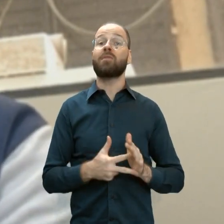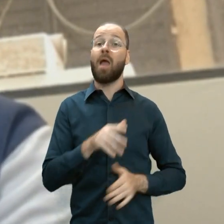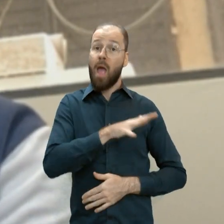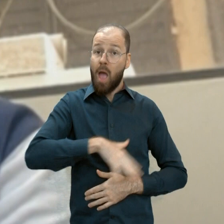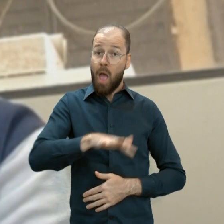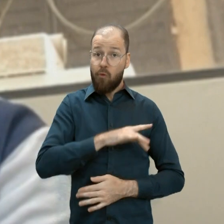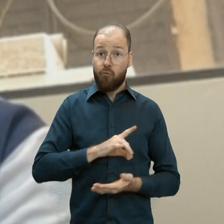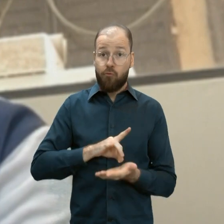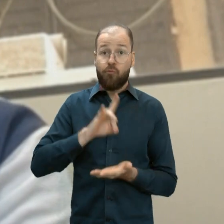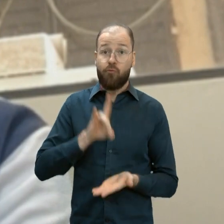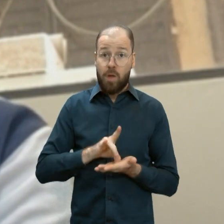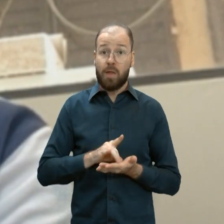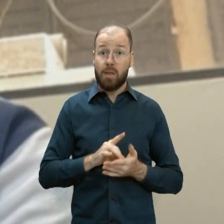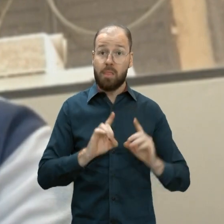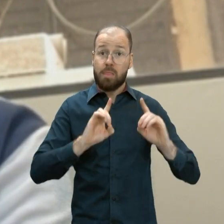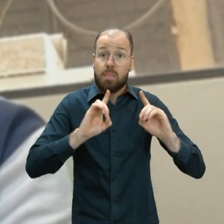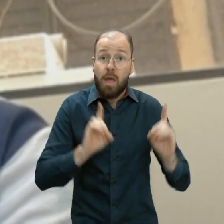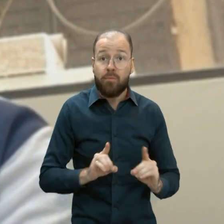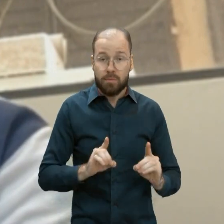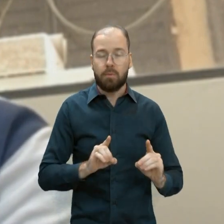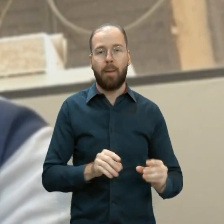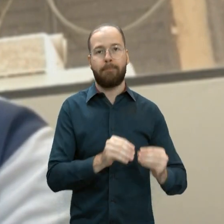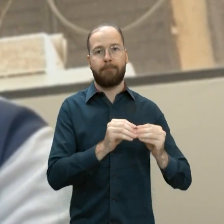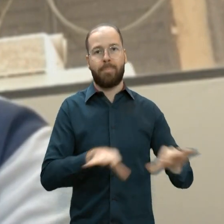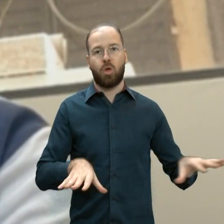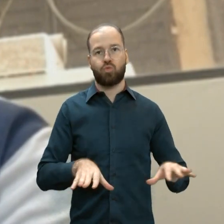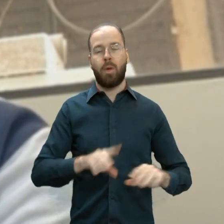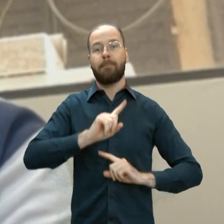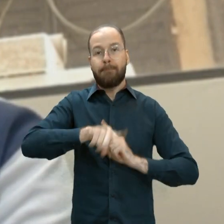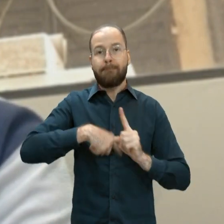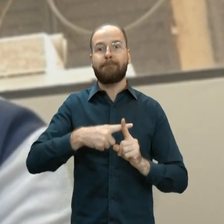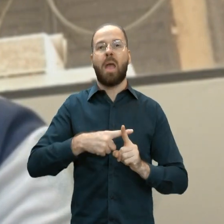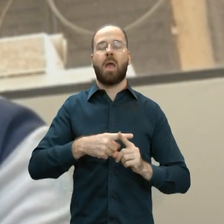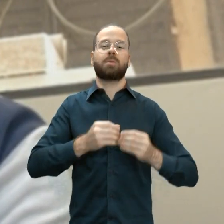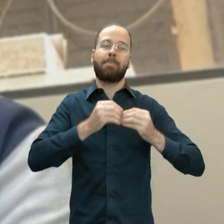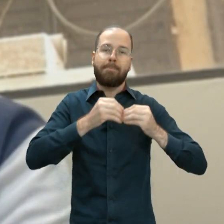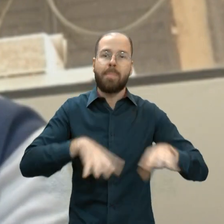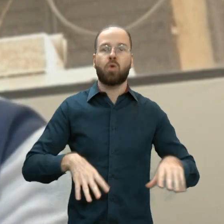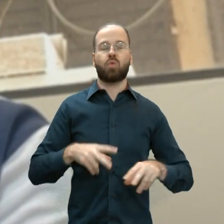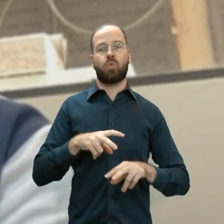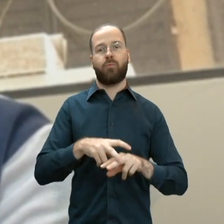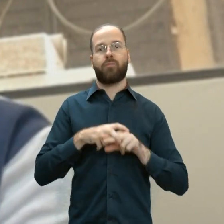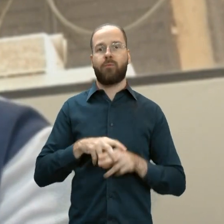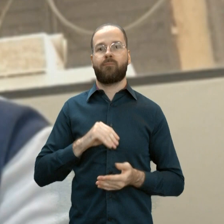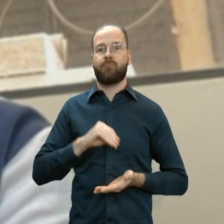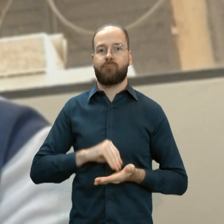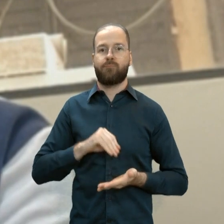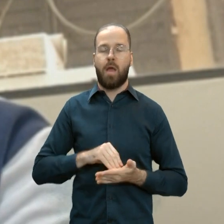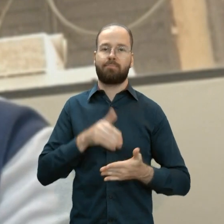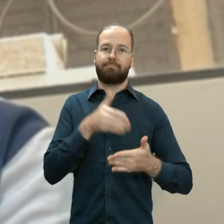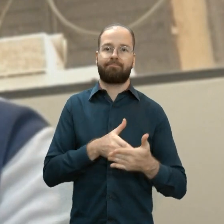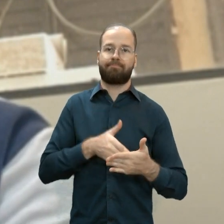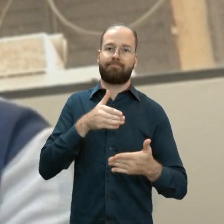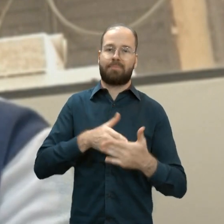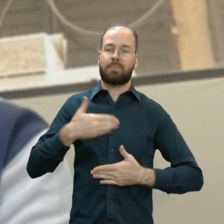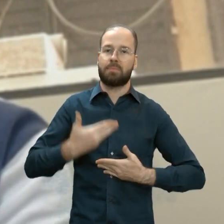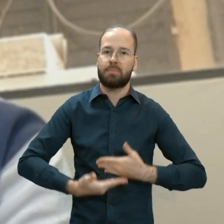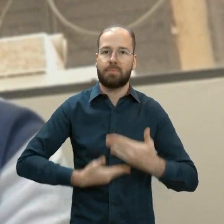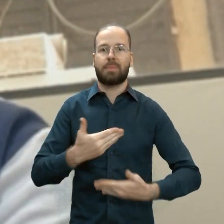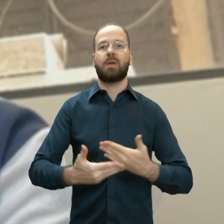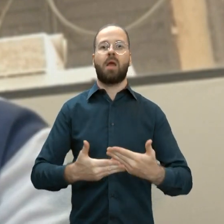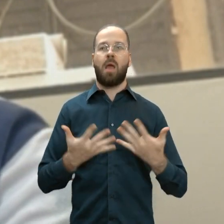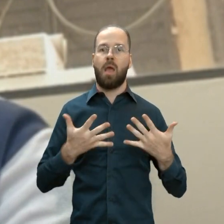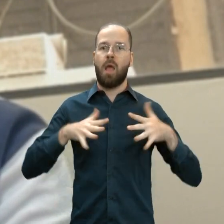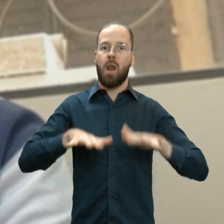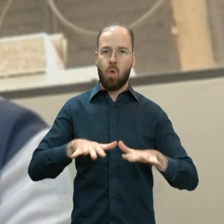própria inclusão, porque a sociedade passa a desacreditar nessa condição. E, infelizmente, isso acontece de